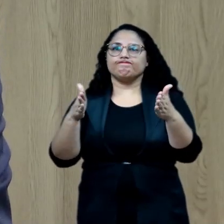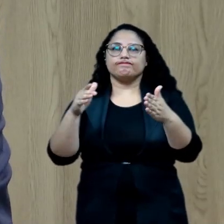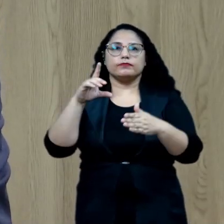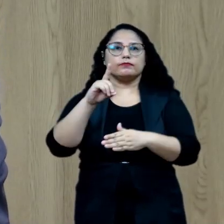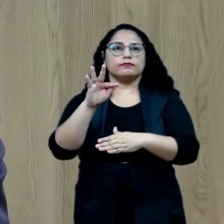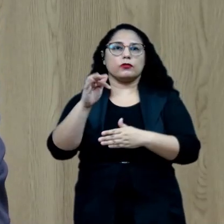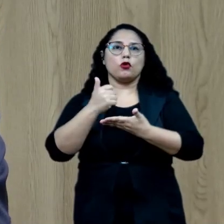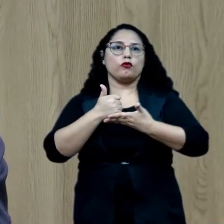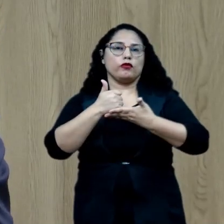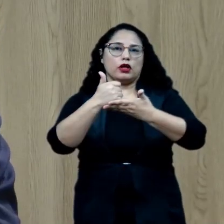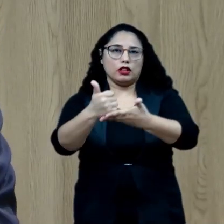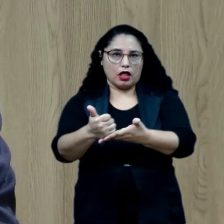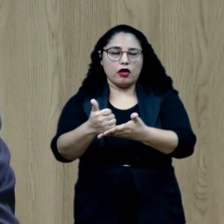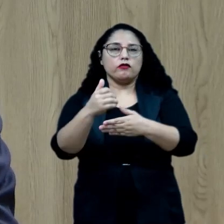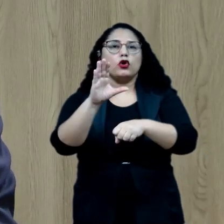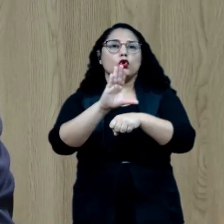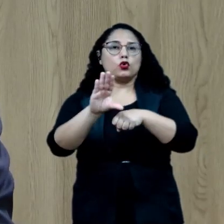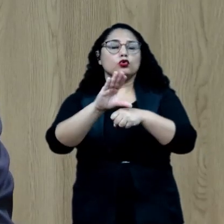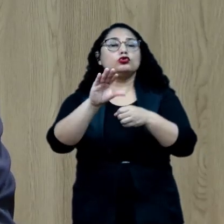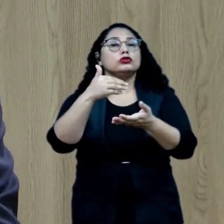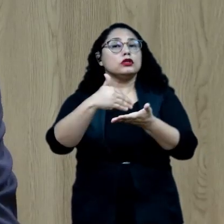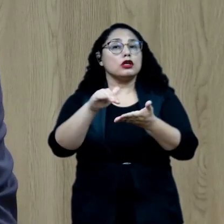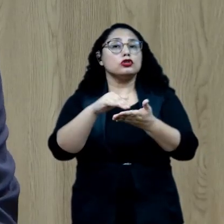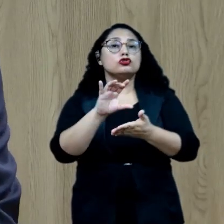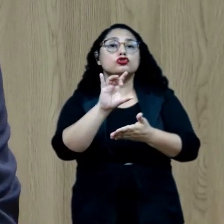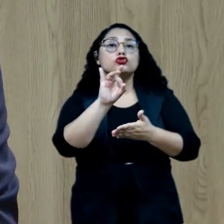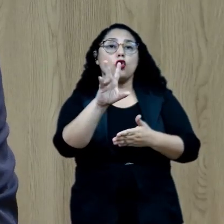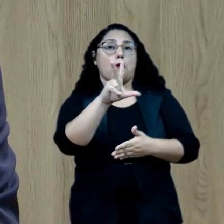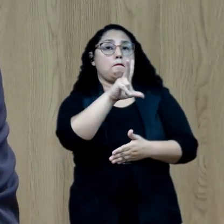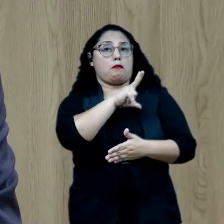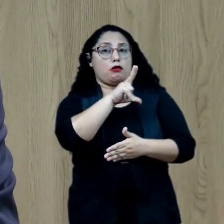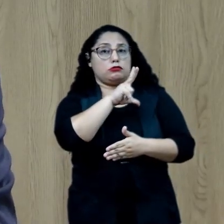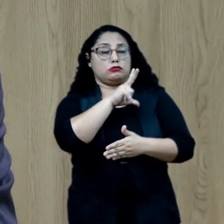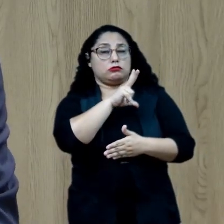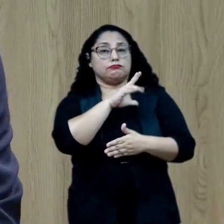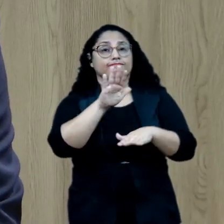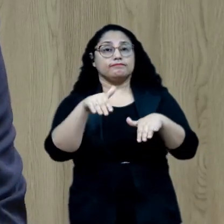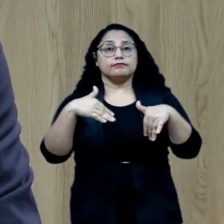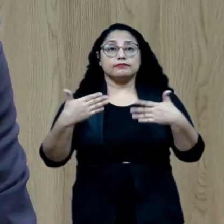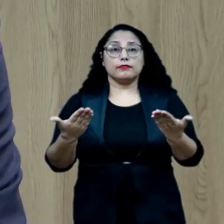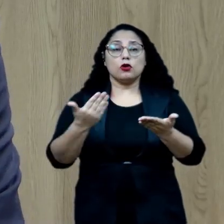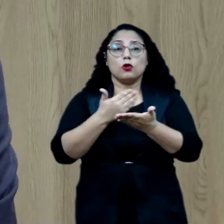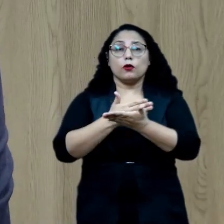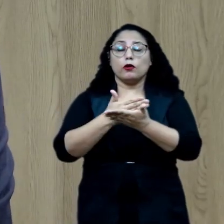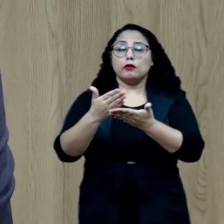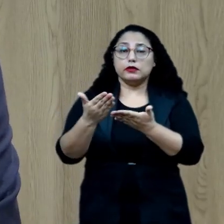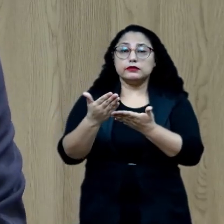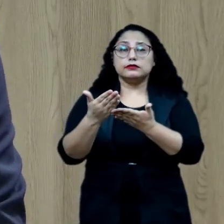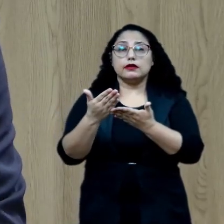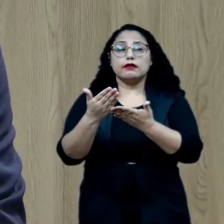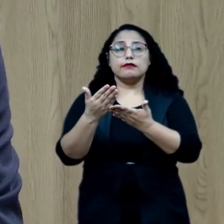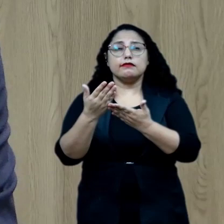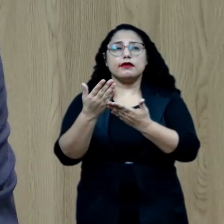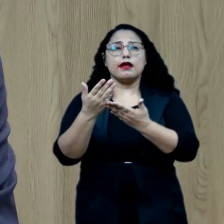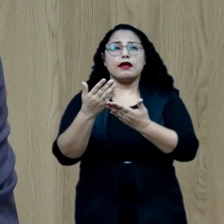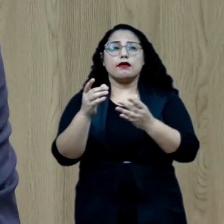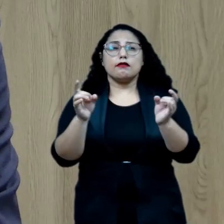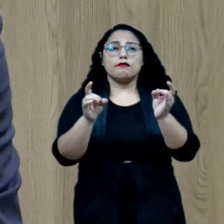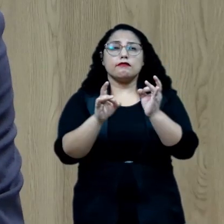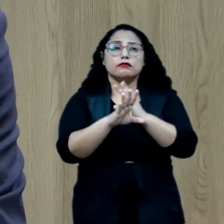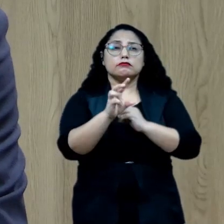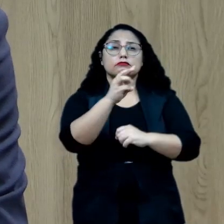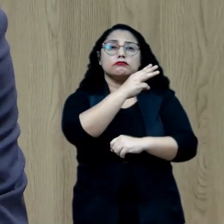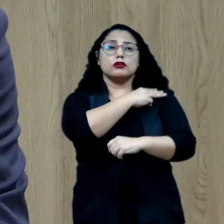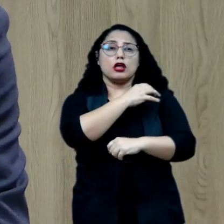DF que ofertava o curso de secretariado, somente privadas. E foi então que eu comecei, ali quando eu terminei meu ensino médio,